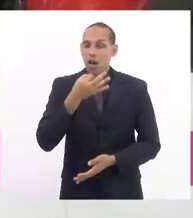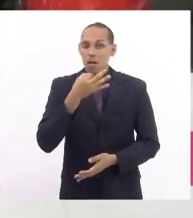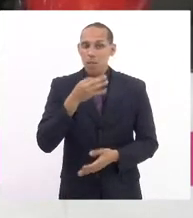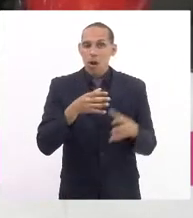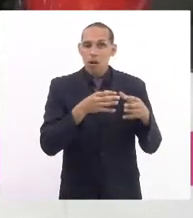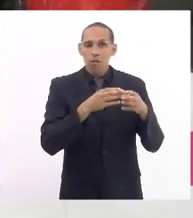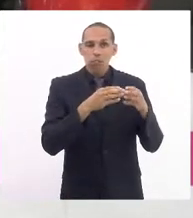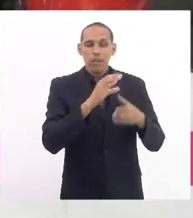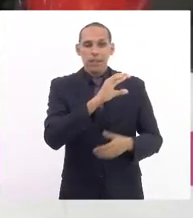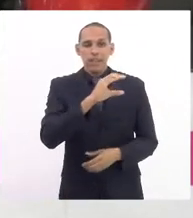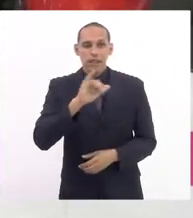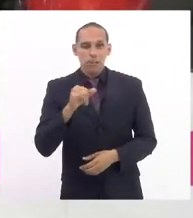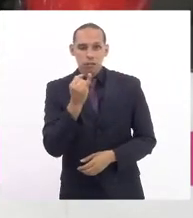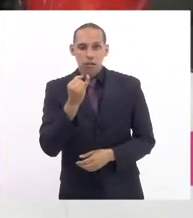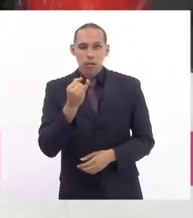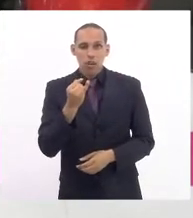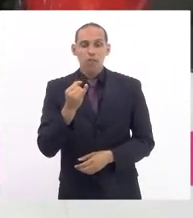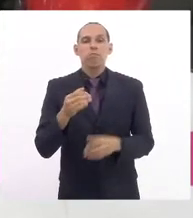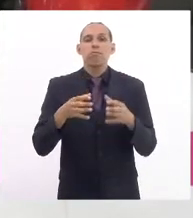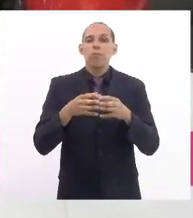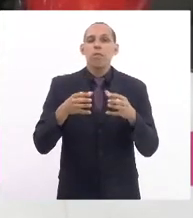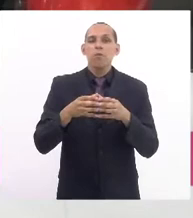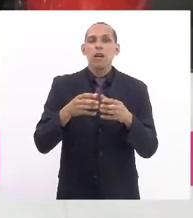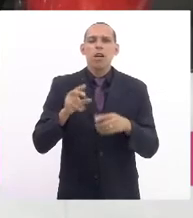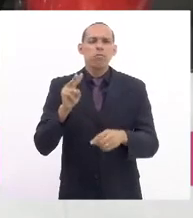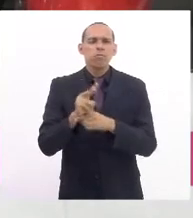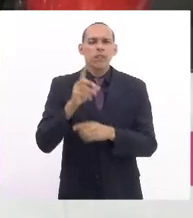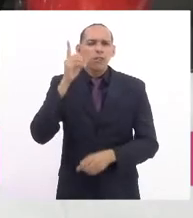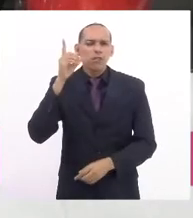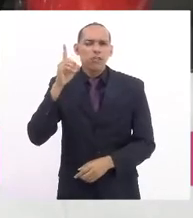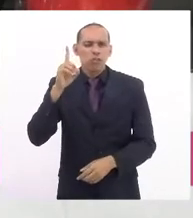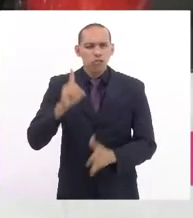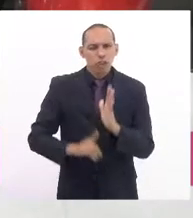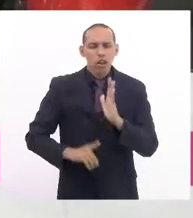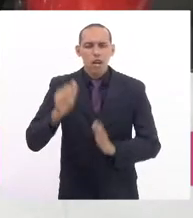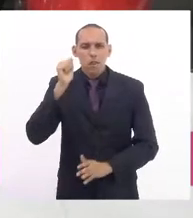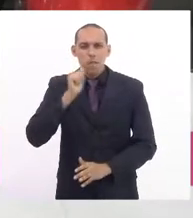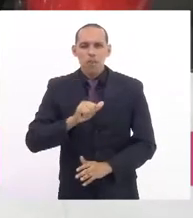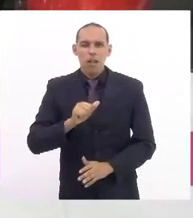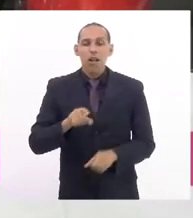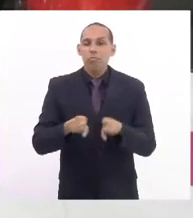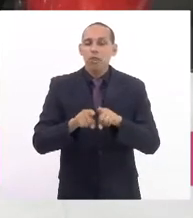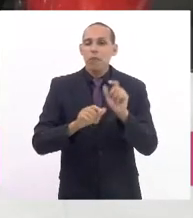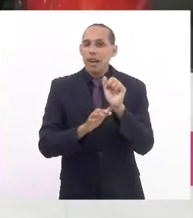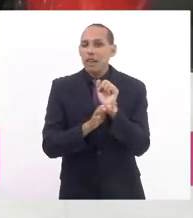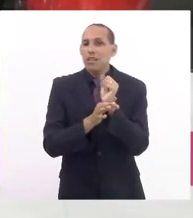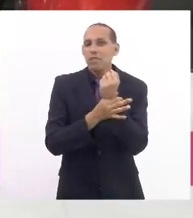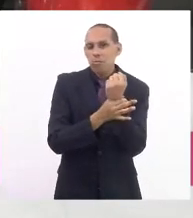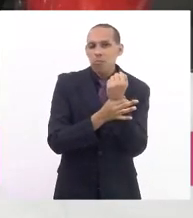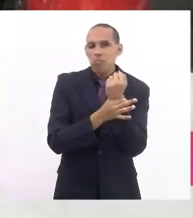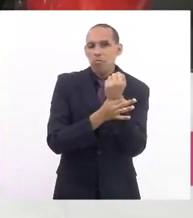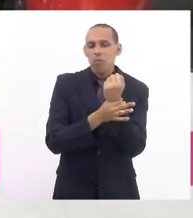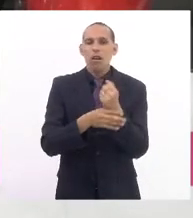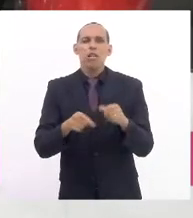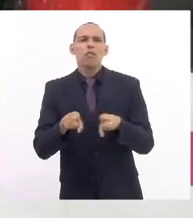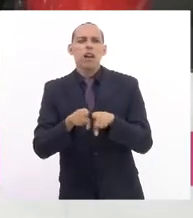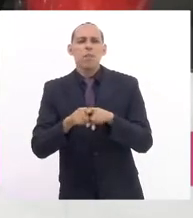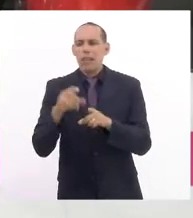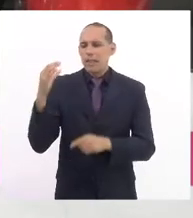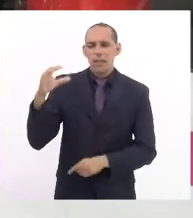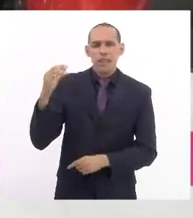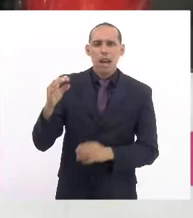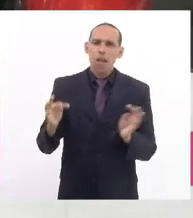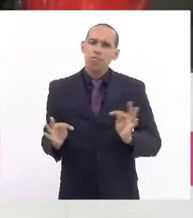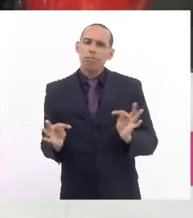Constituição e Justiça, de Defesa dos Direitos da Mulher, de Segurança Pública e Assuntos da Polícia, de Saúde, Educação, de Ciência e Tecnologia, de